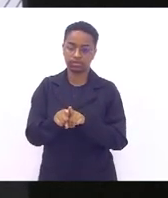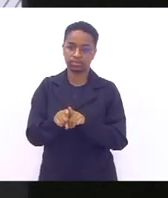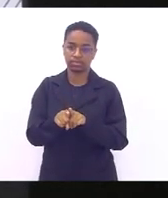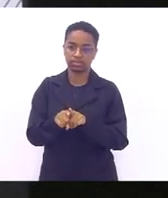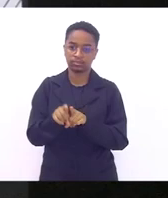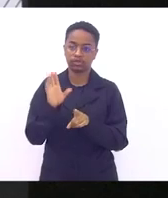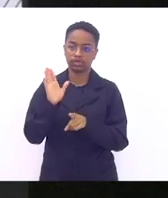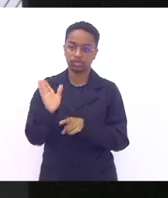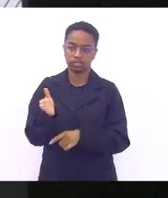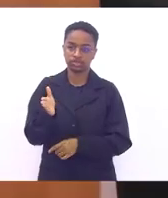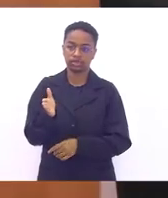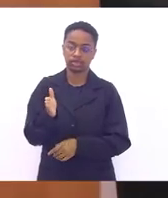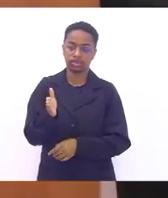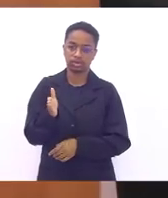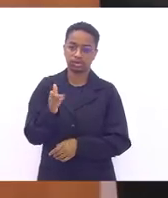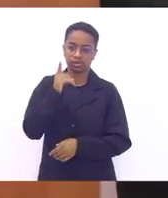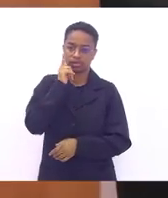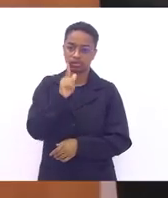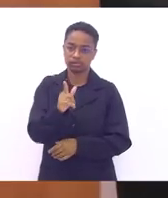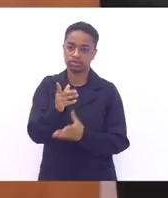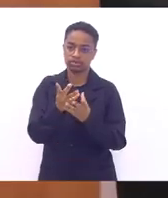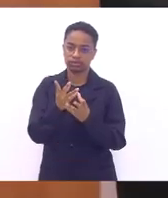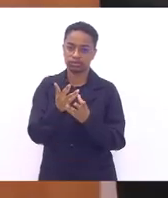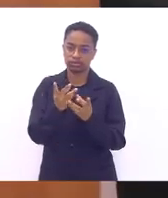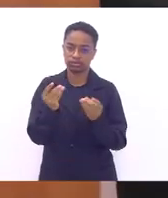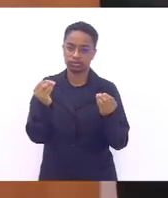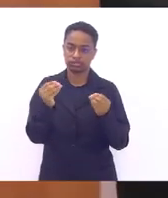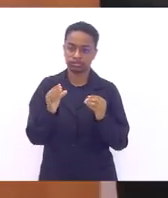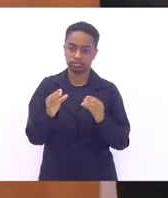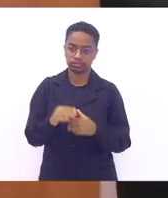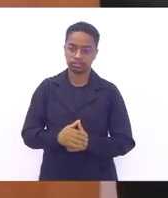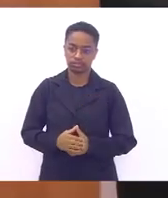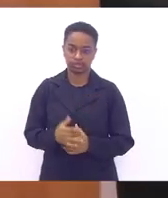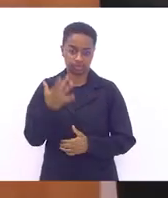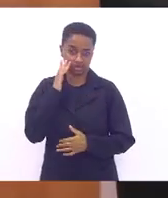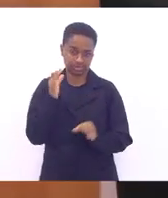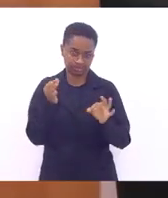já deu uma aliviada. Eu acho que...